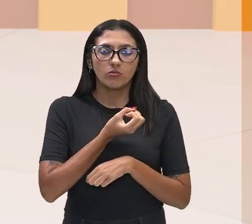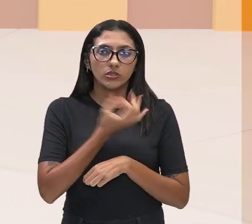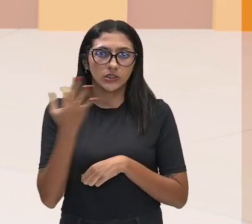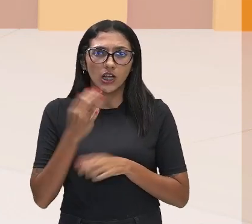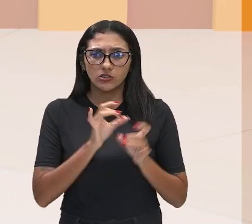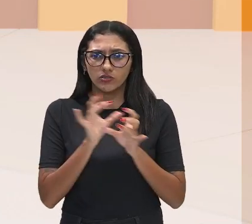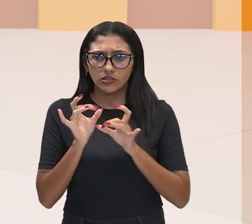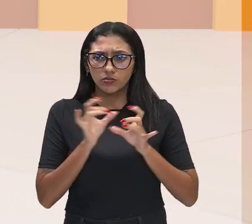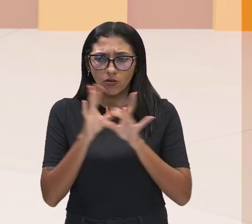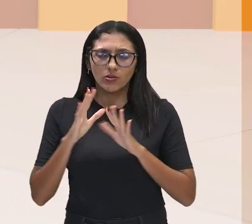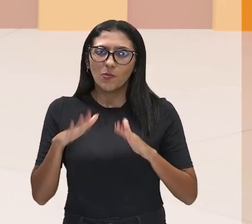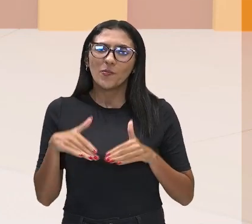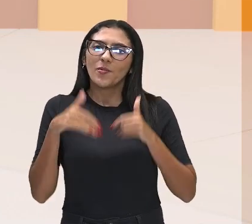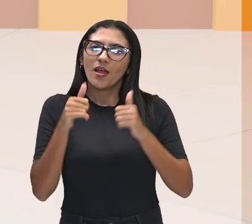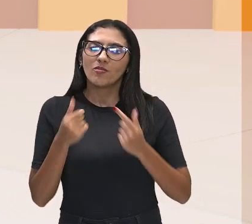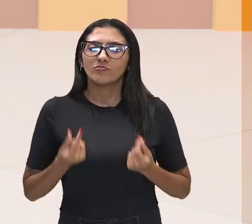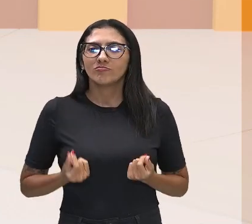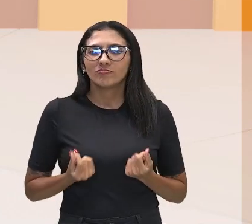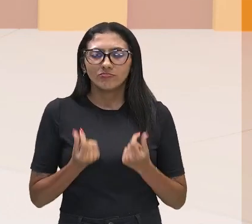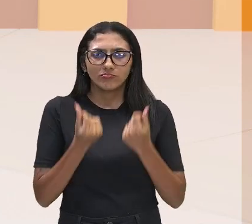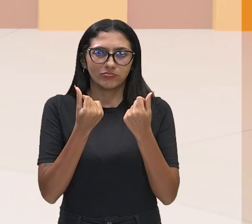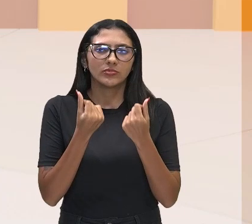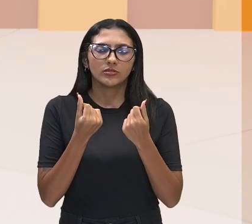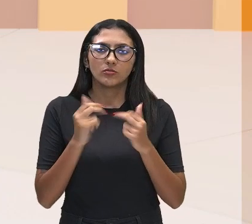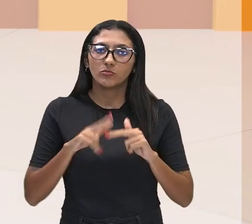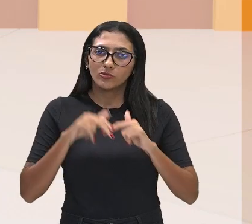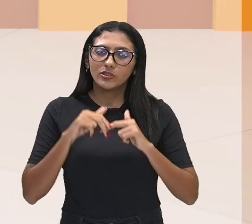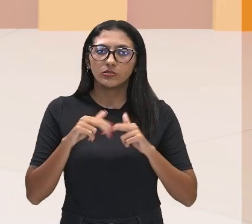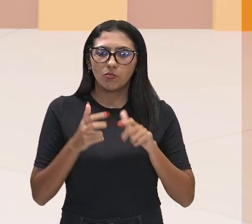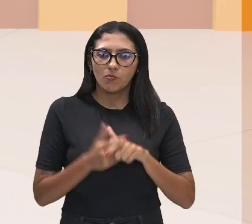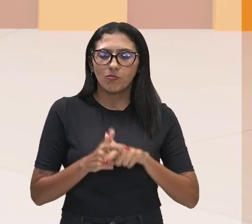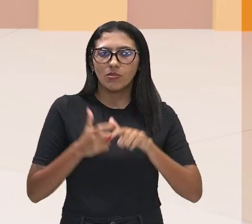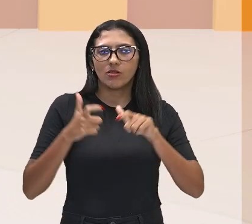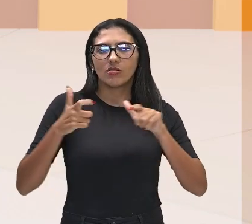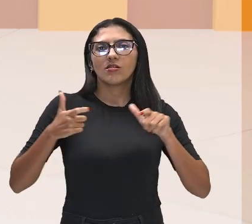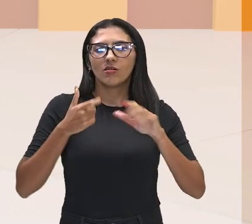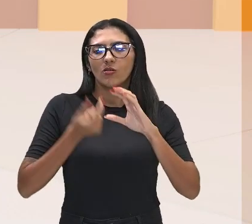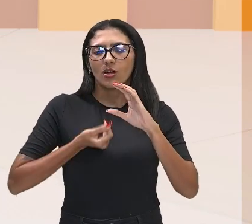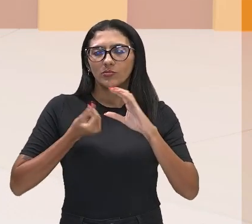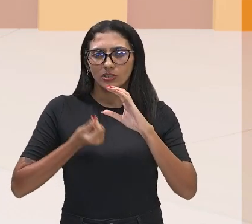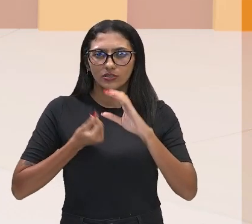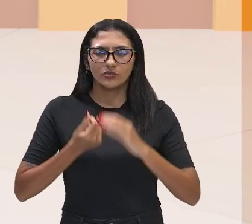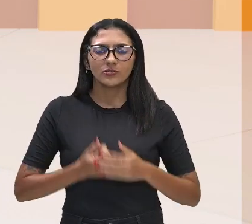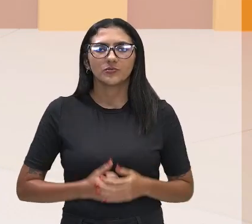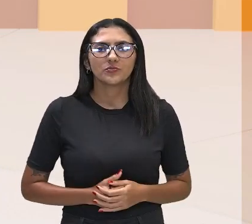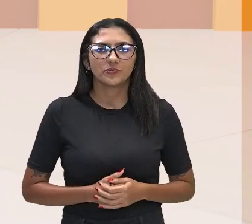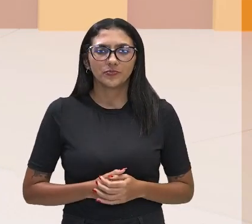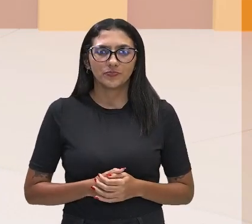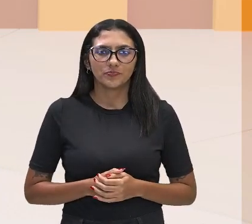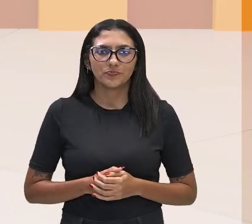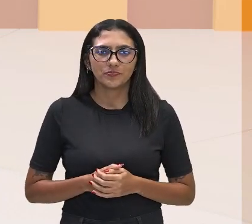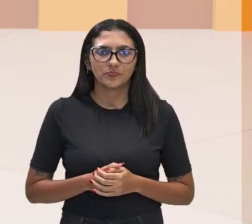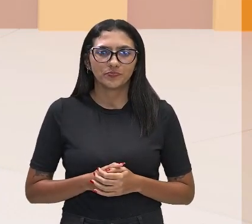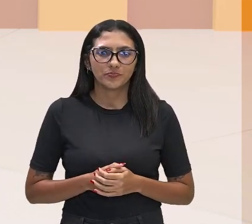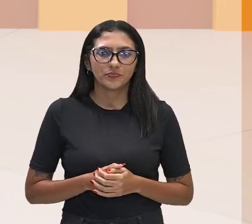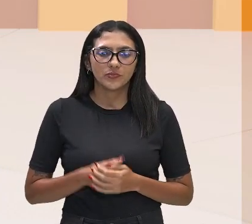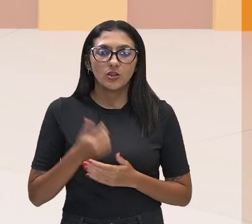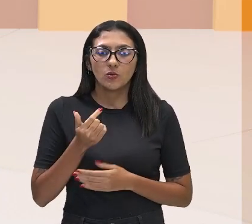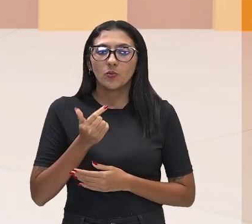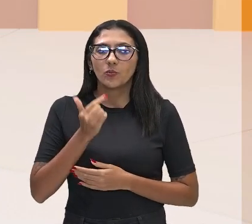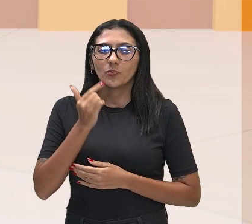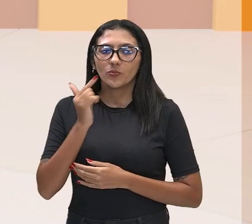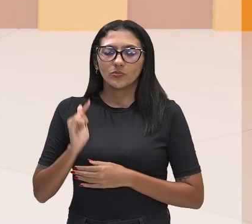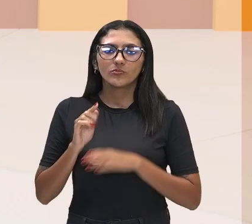se obtém, então ocorre essa expansão do capitalismo. E aí, um terceiro momento, que é onde a grande